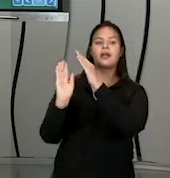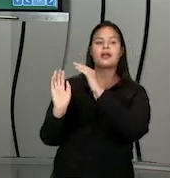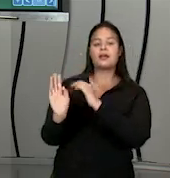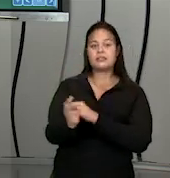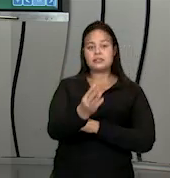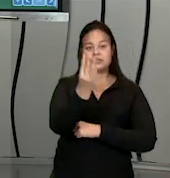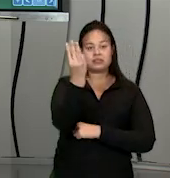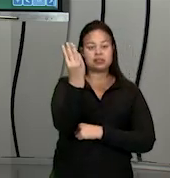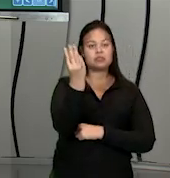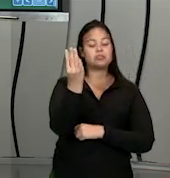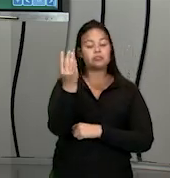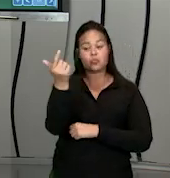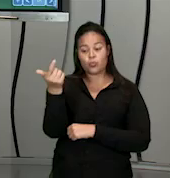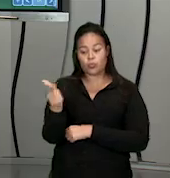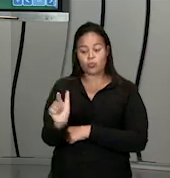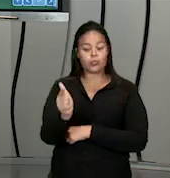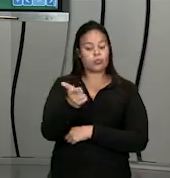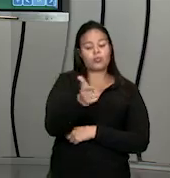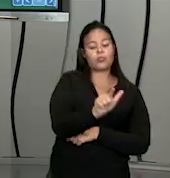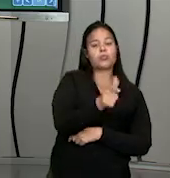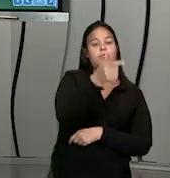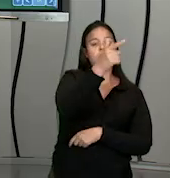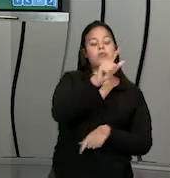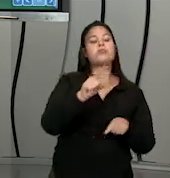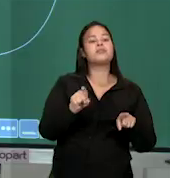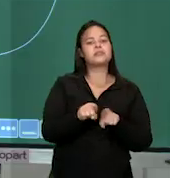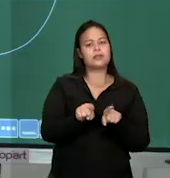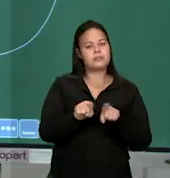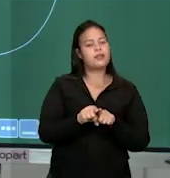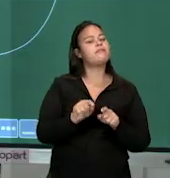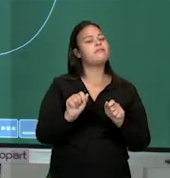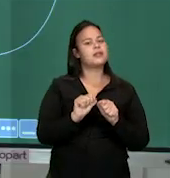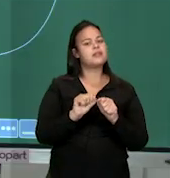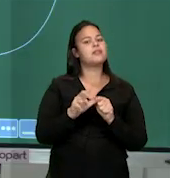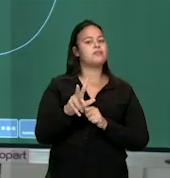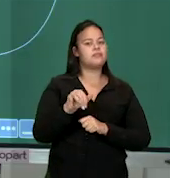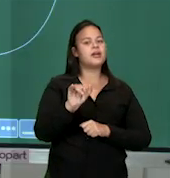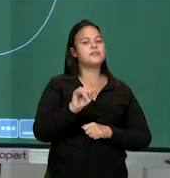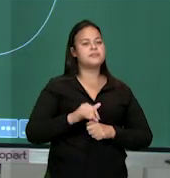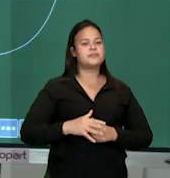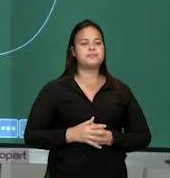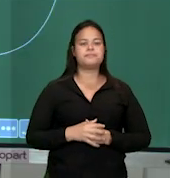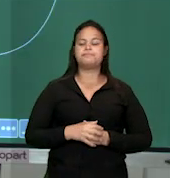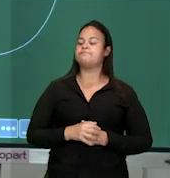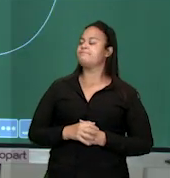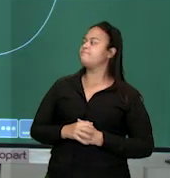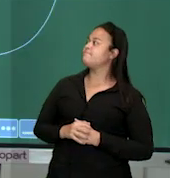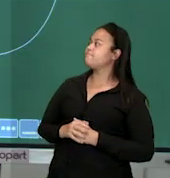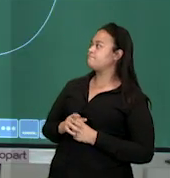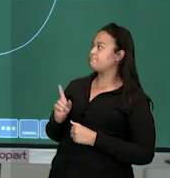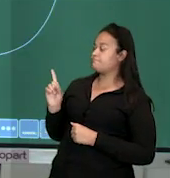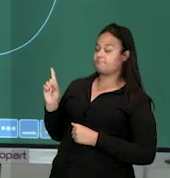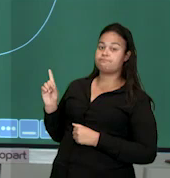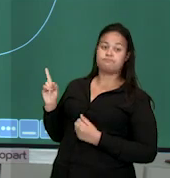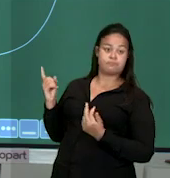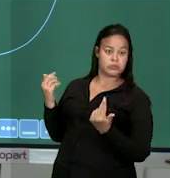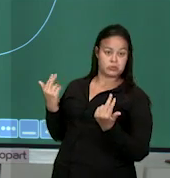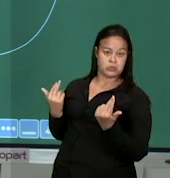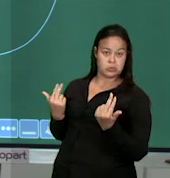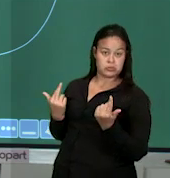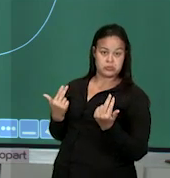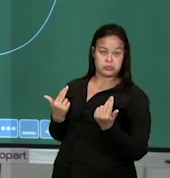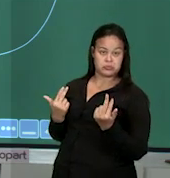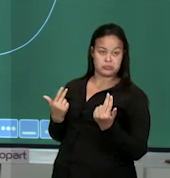a mesma coisa nos outros quadrantes. Então, vou fazer mais rápido. No meio, um para cima, um para baixo. No